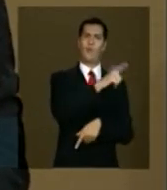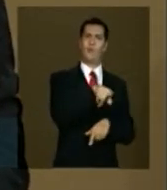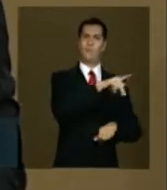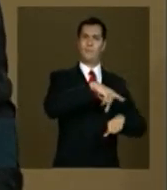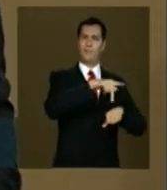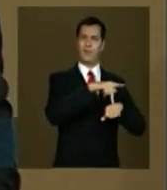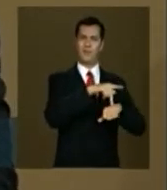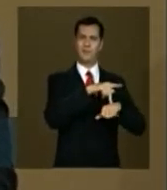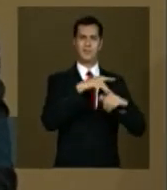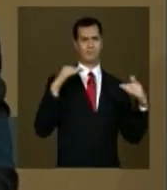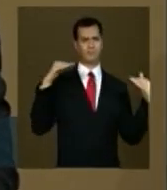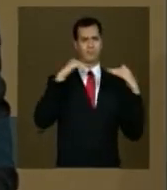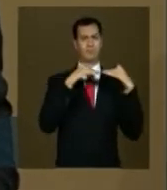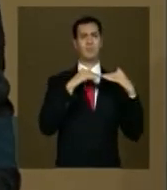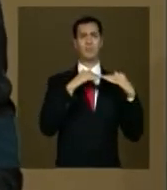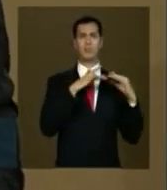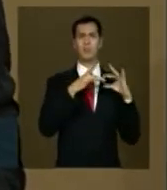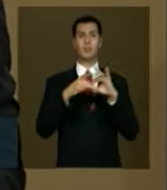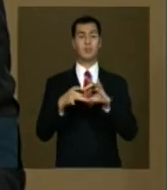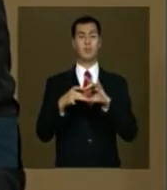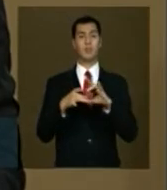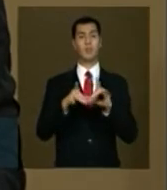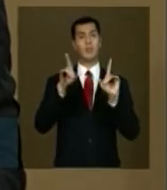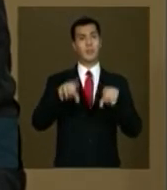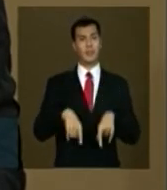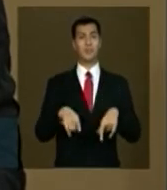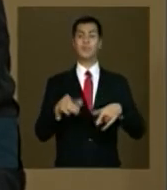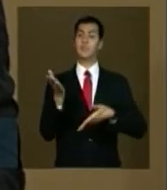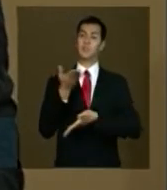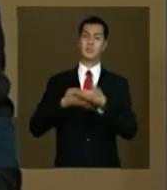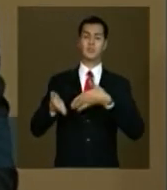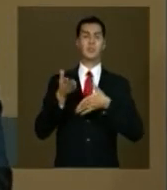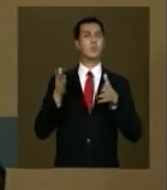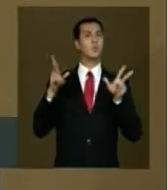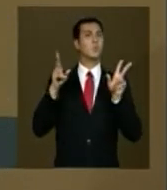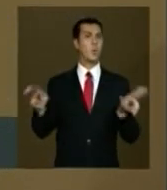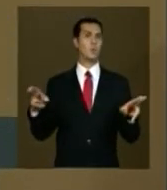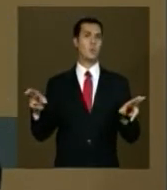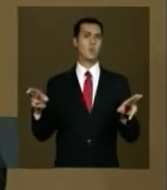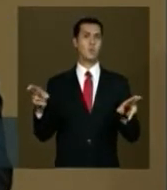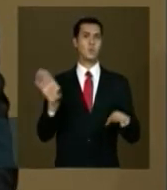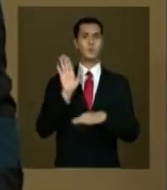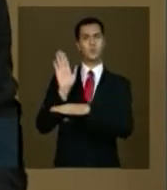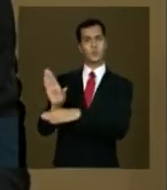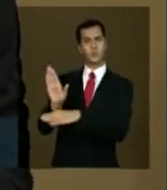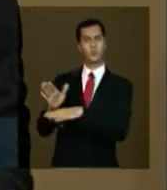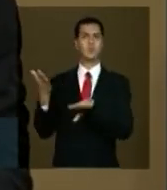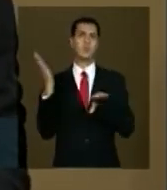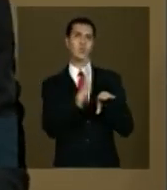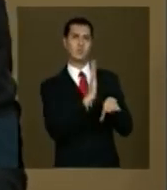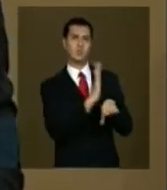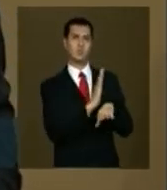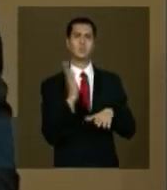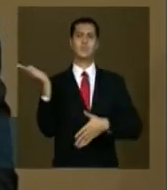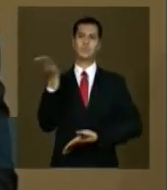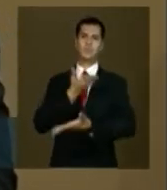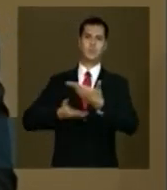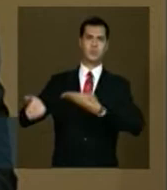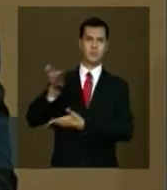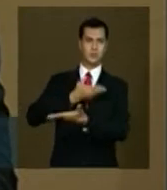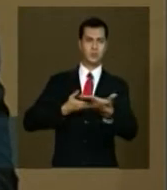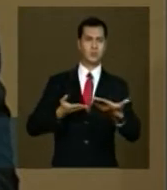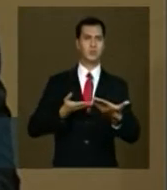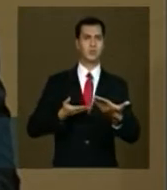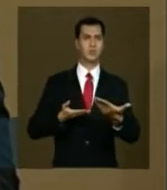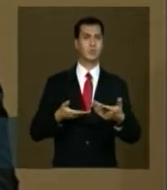regulação horizontal de Mão Dupla na qual haja fortalecimento mútuo das capacidades técnicas e estímulo à